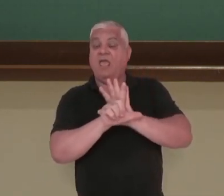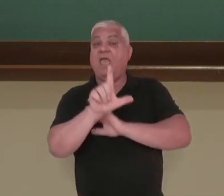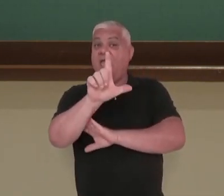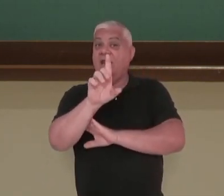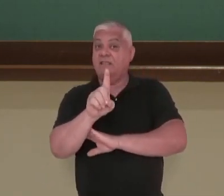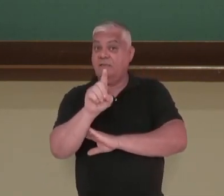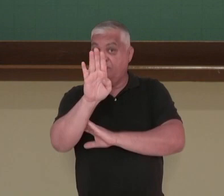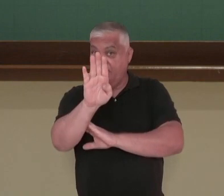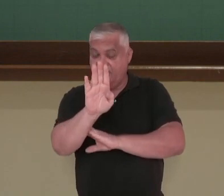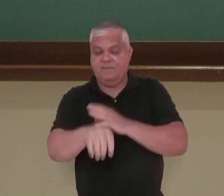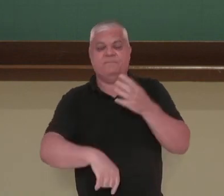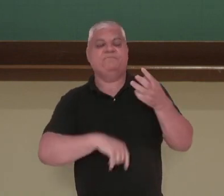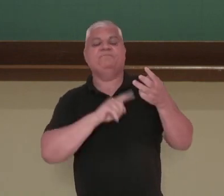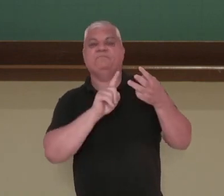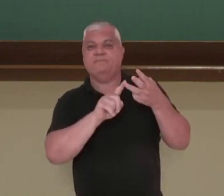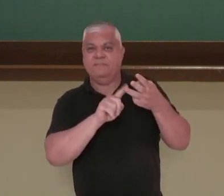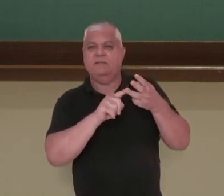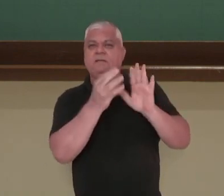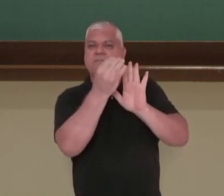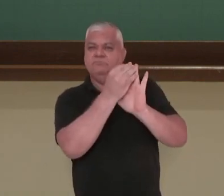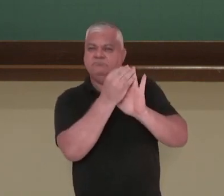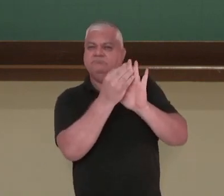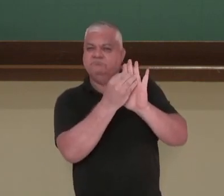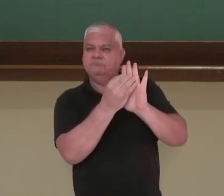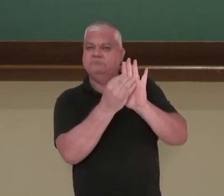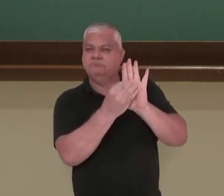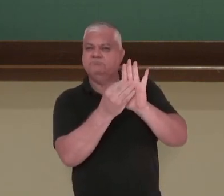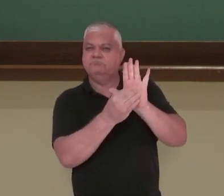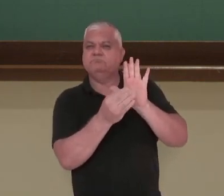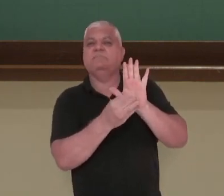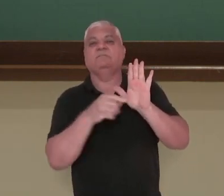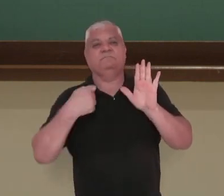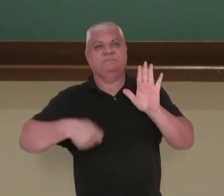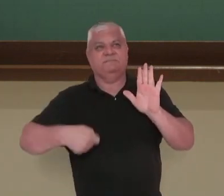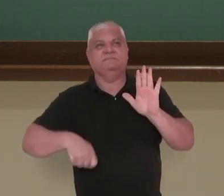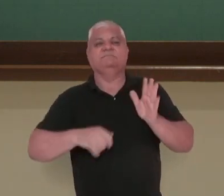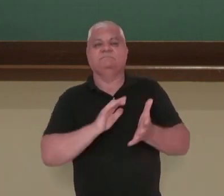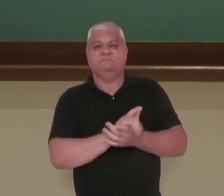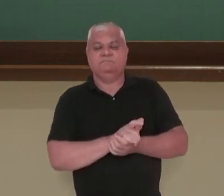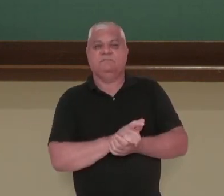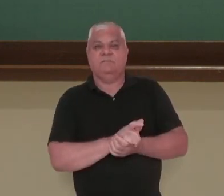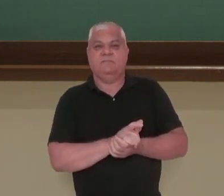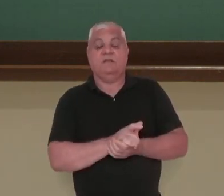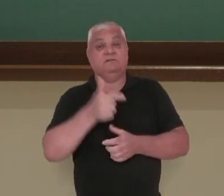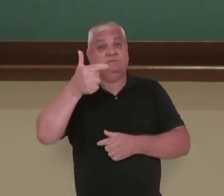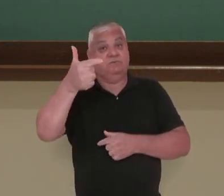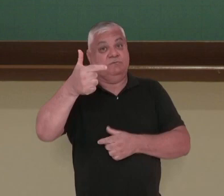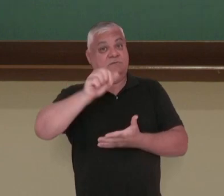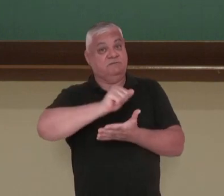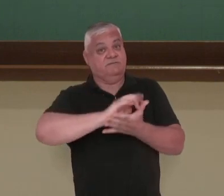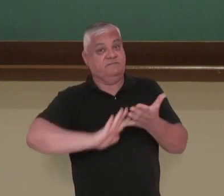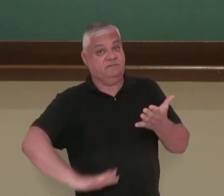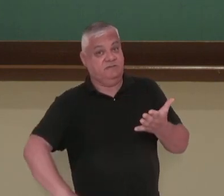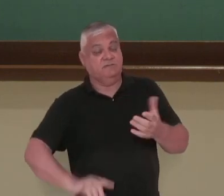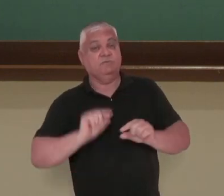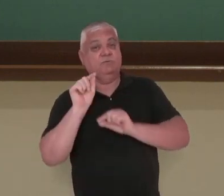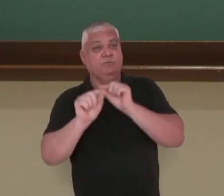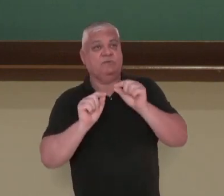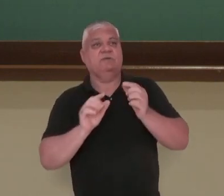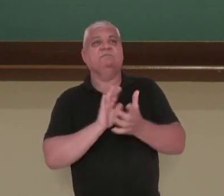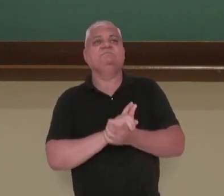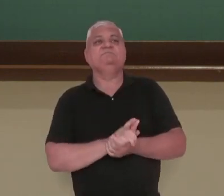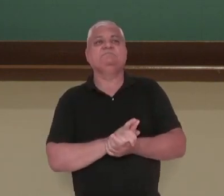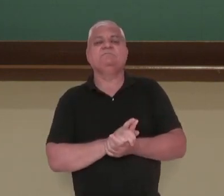bases do ensino, tudo isso aí tem que estar no regimento escolar ali. O que me leva para mais uma atividade na aula de hoje em que eu